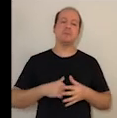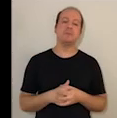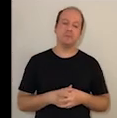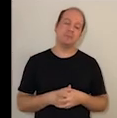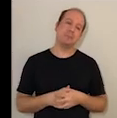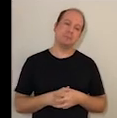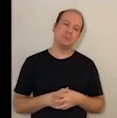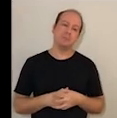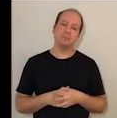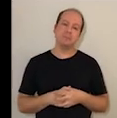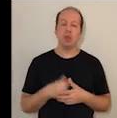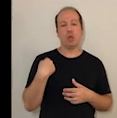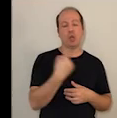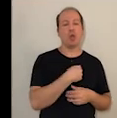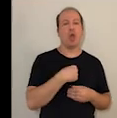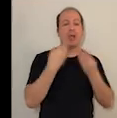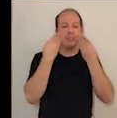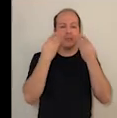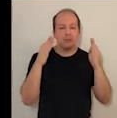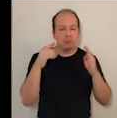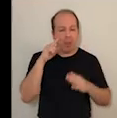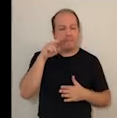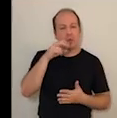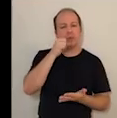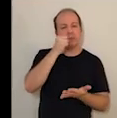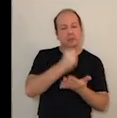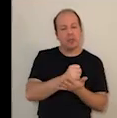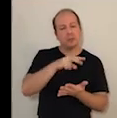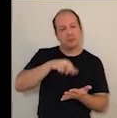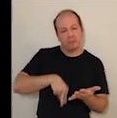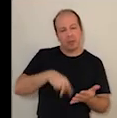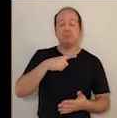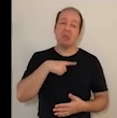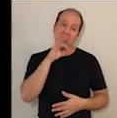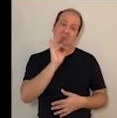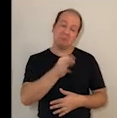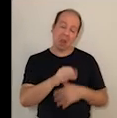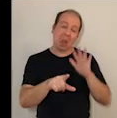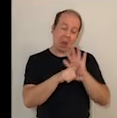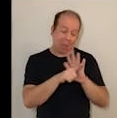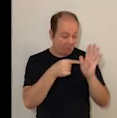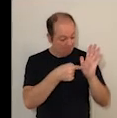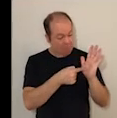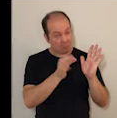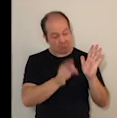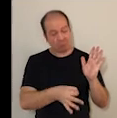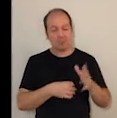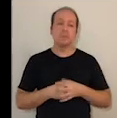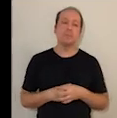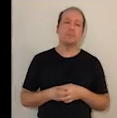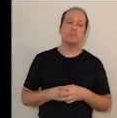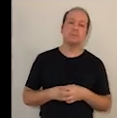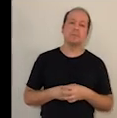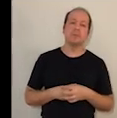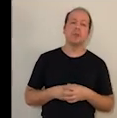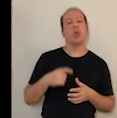Ninguém está contestando. Nós todos somos testemunhas. O testamento é absolutamente legal